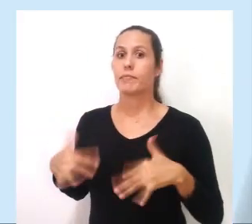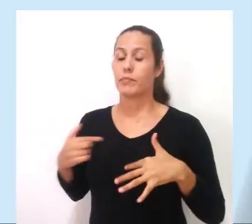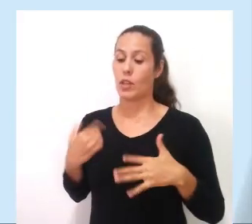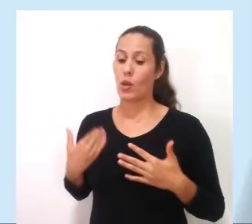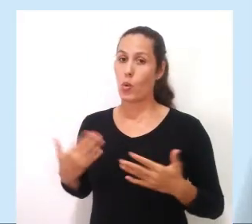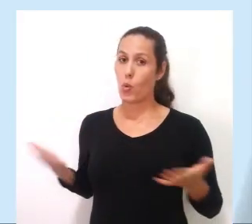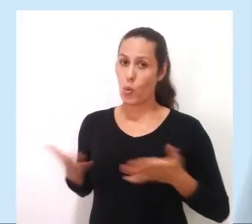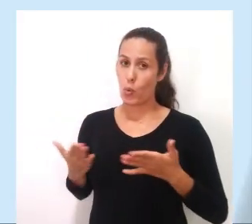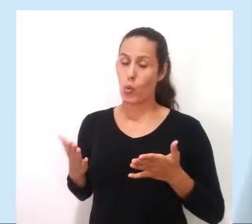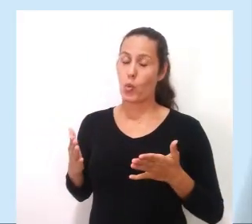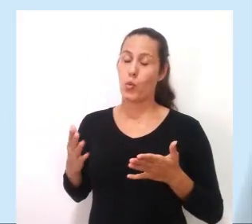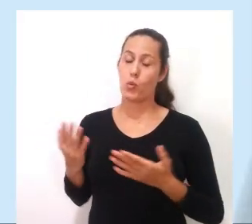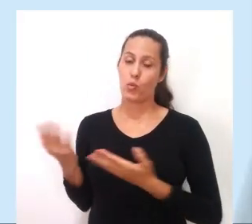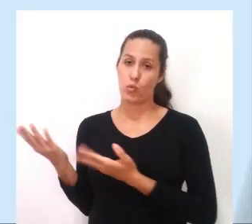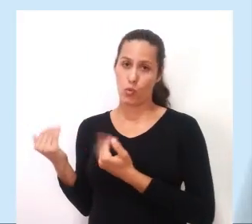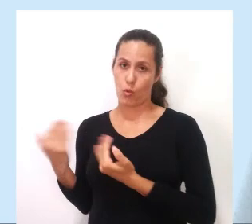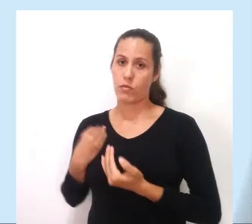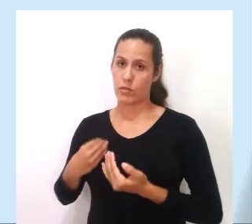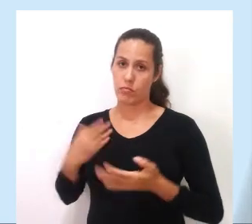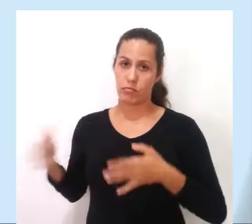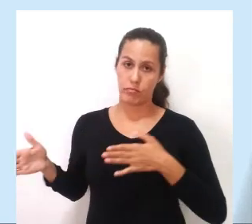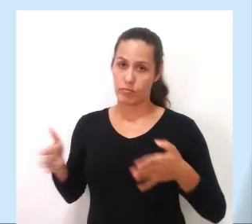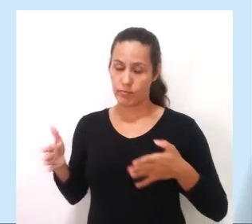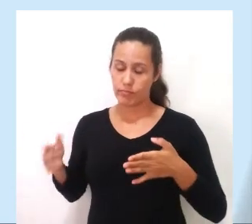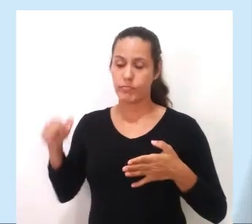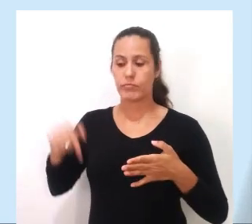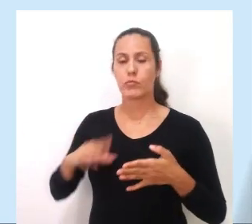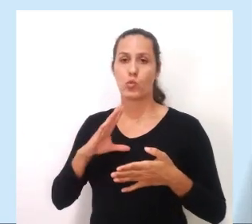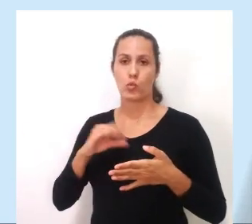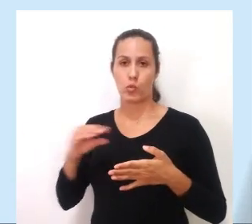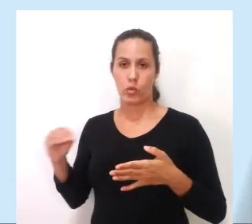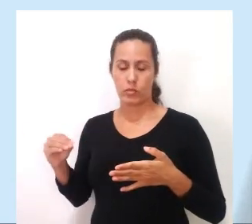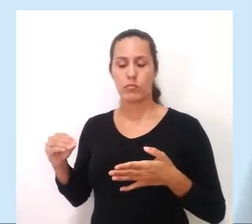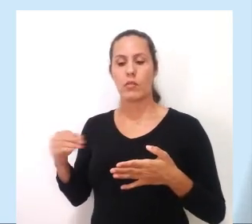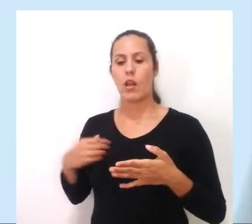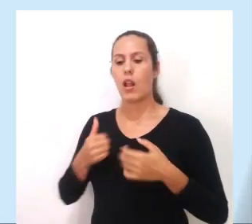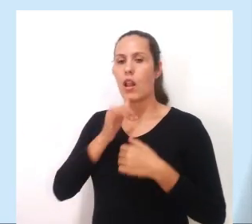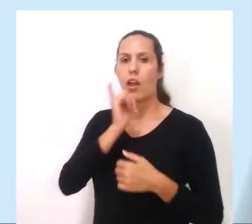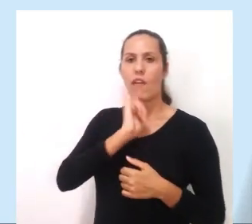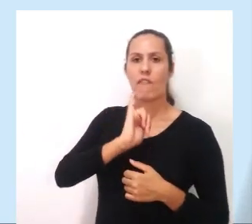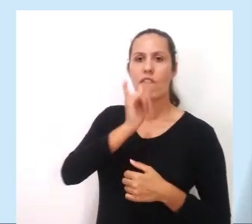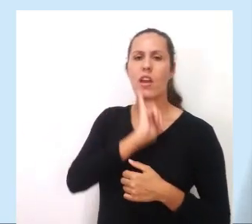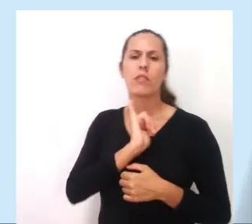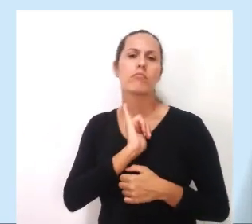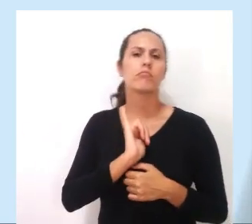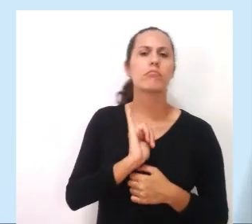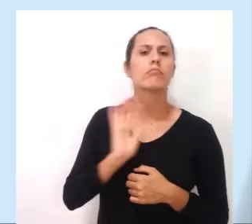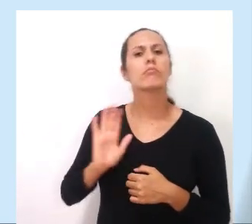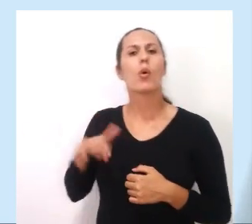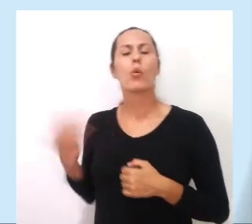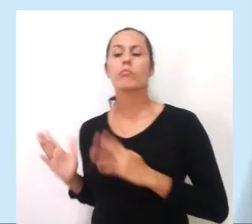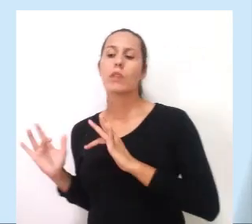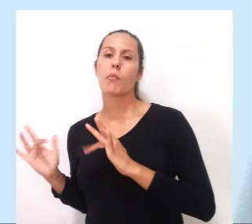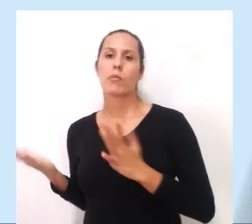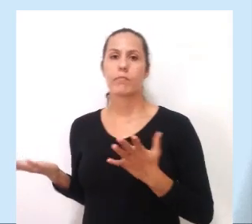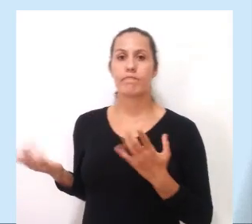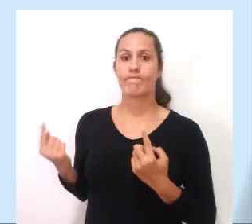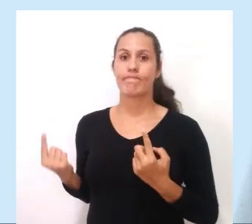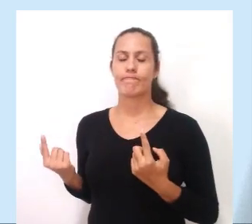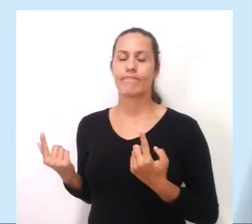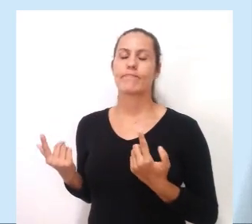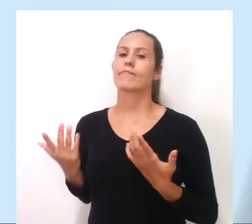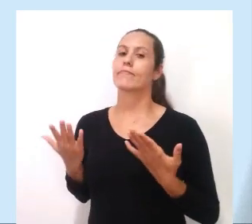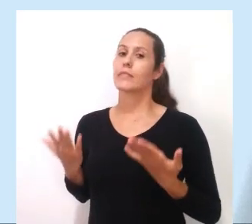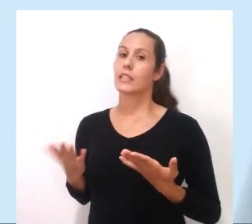Na geração de hoje, no momento atual que a gente vive, os adolescentes eles ficam ou